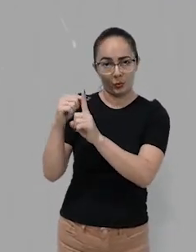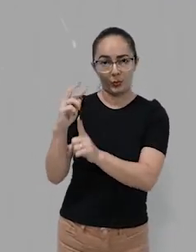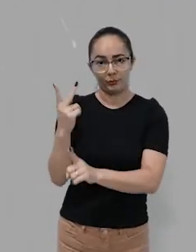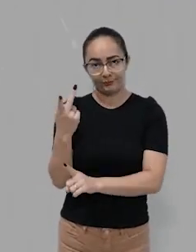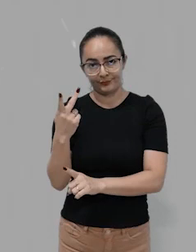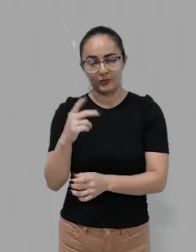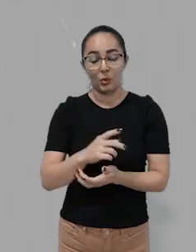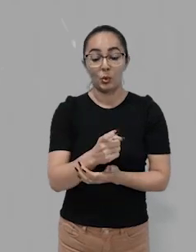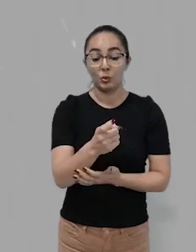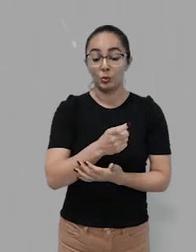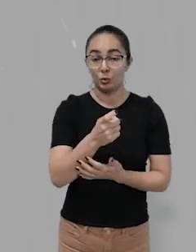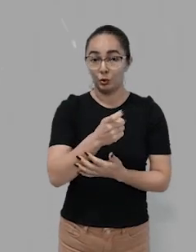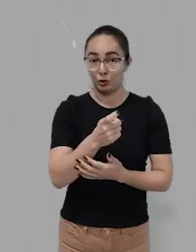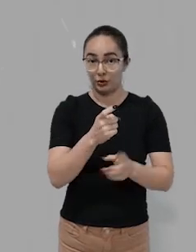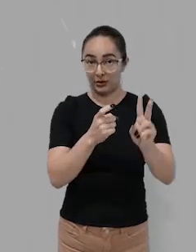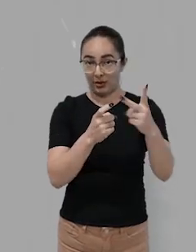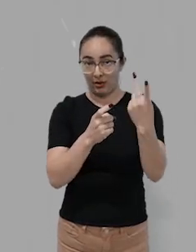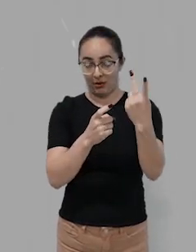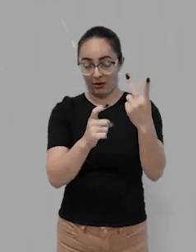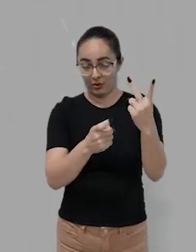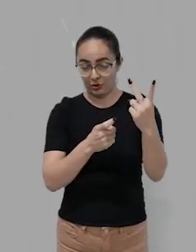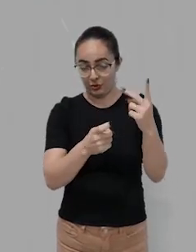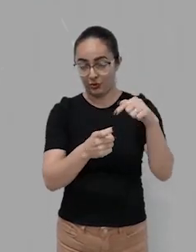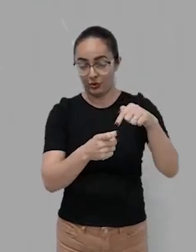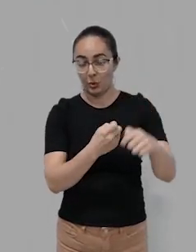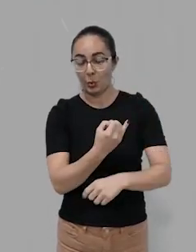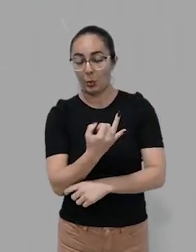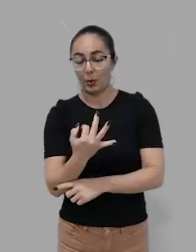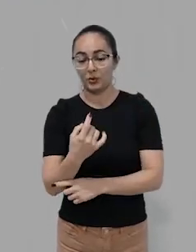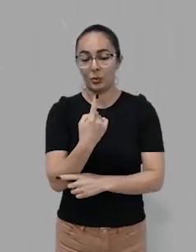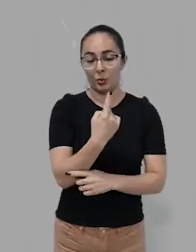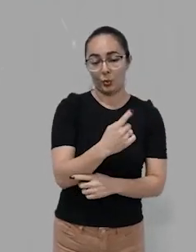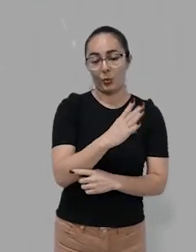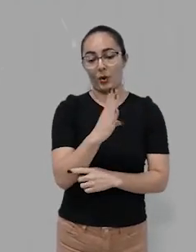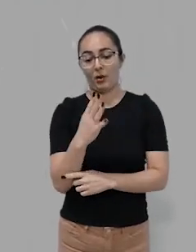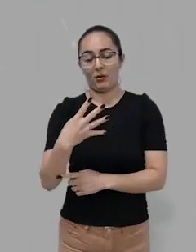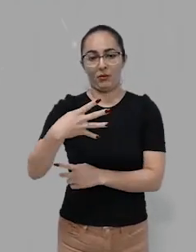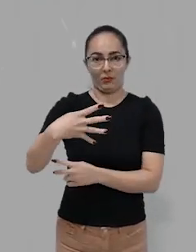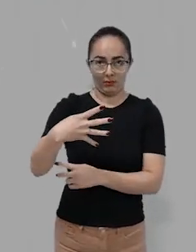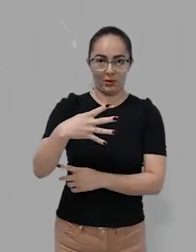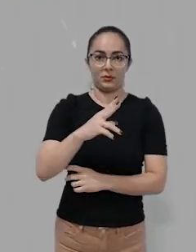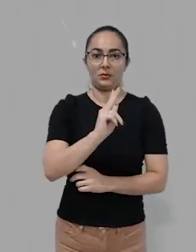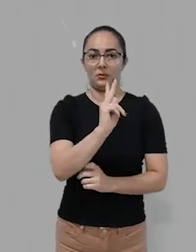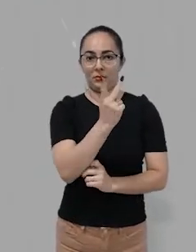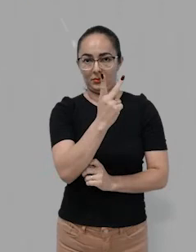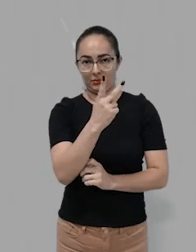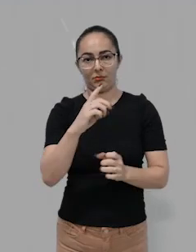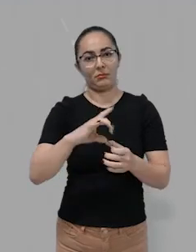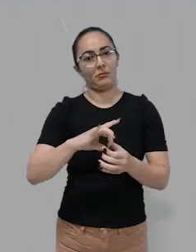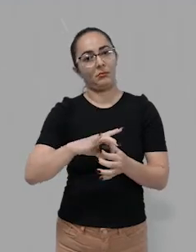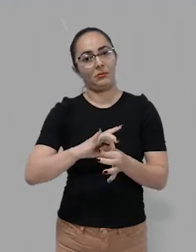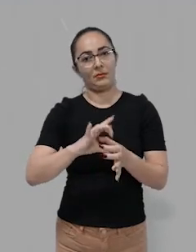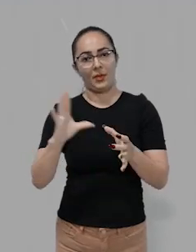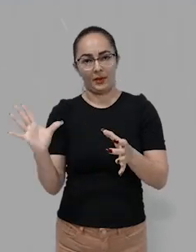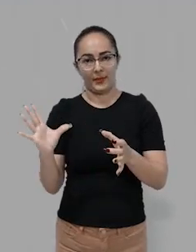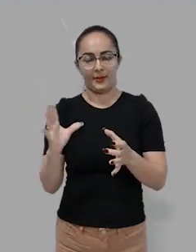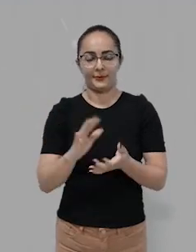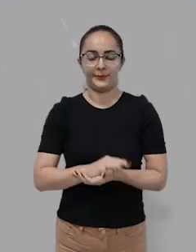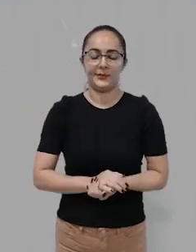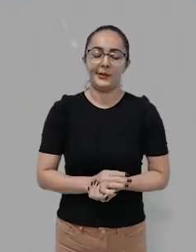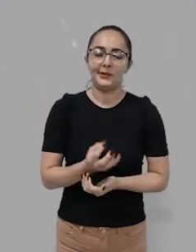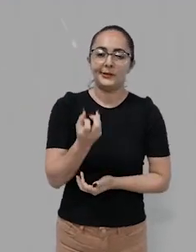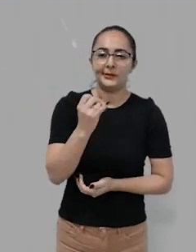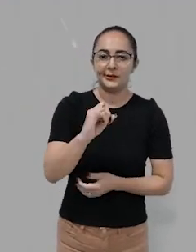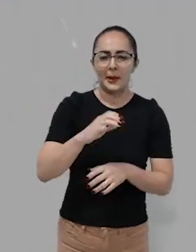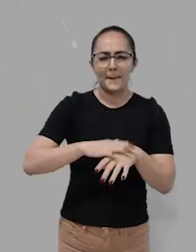quantidade de hidrogênios. Podemos ter de 1 a 4 hidrogênios. Se tivermos mais de um, quer dizer